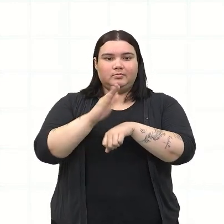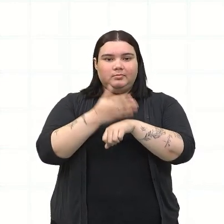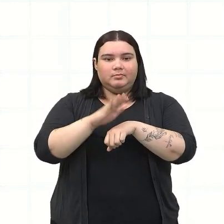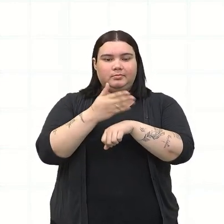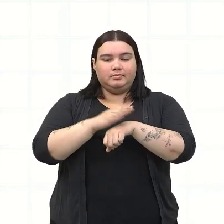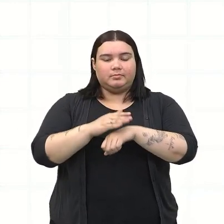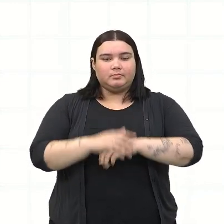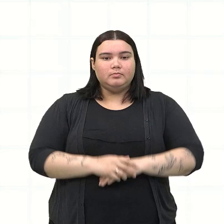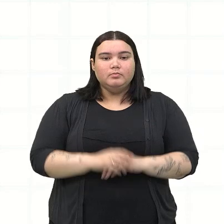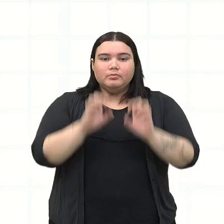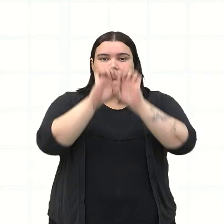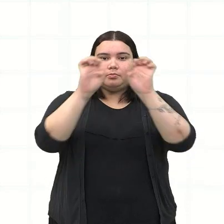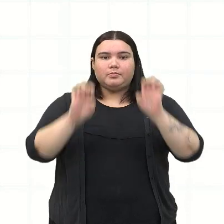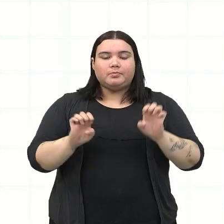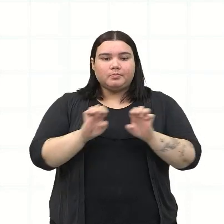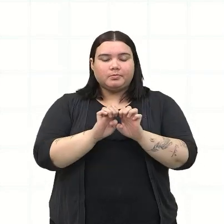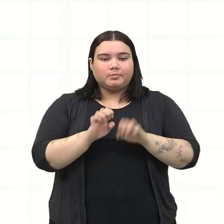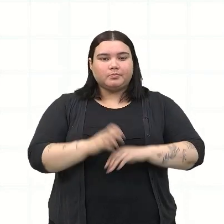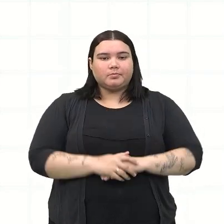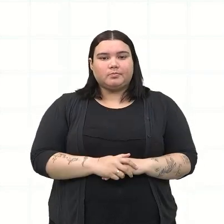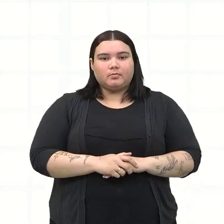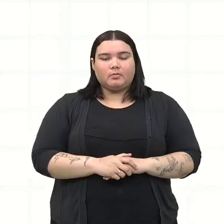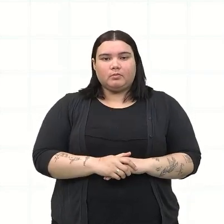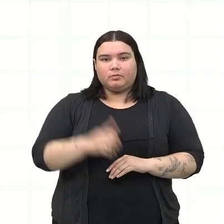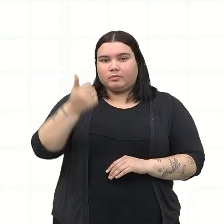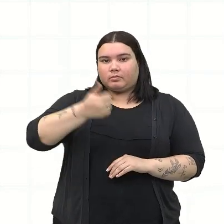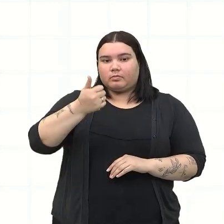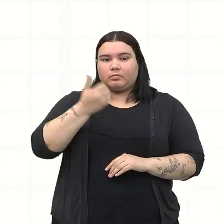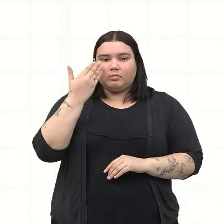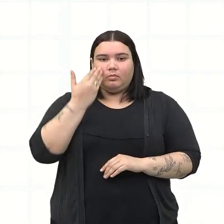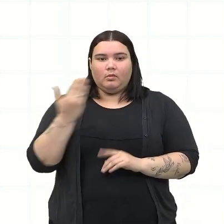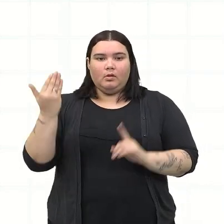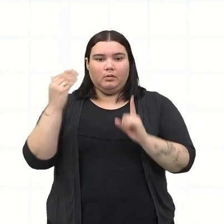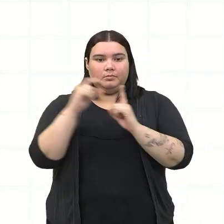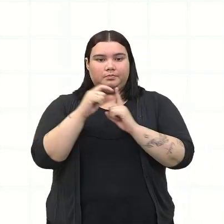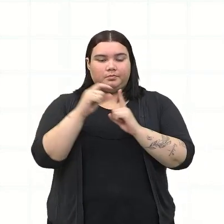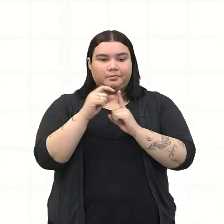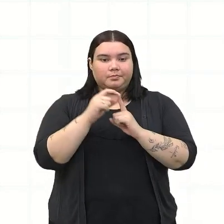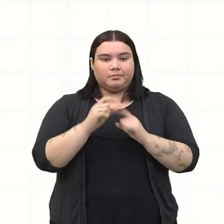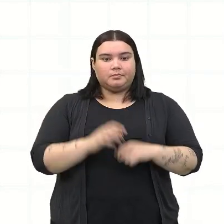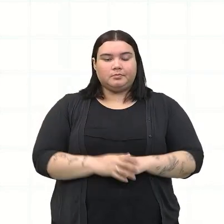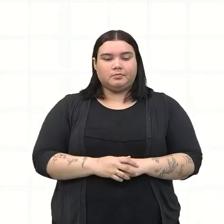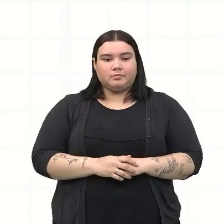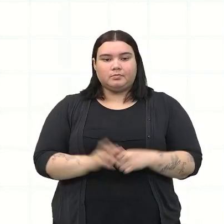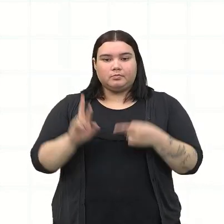a estrutura dela. Primeiro, nós temos aqui a palavra rich,